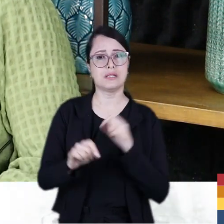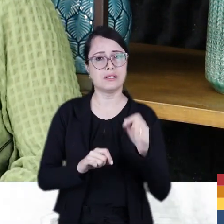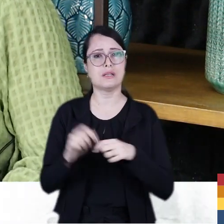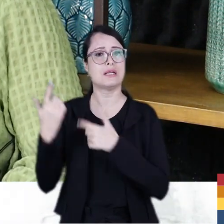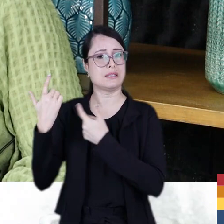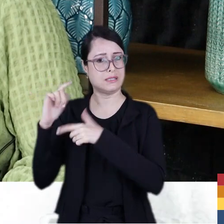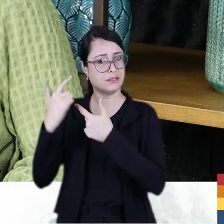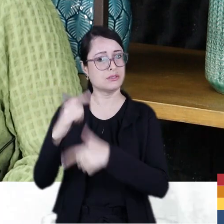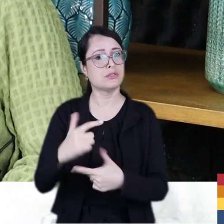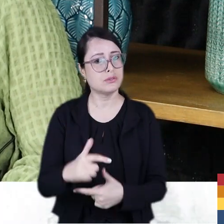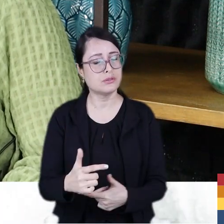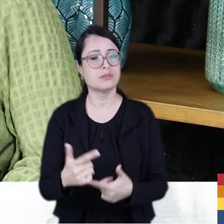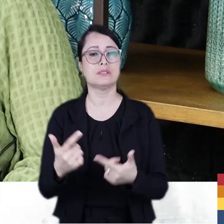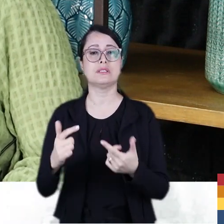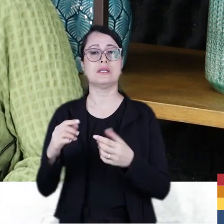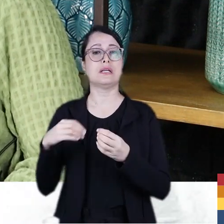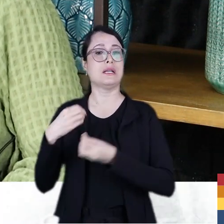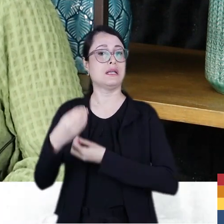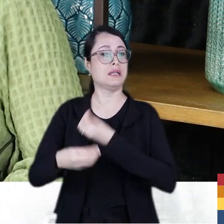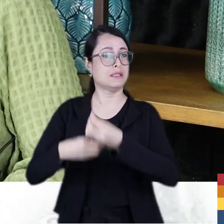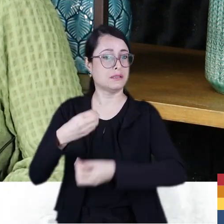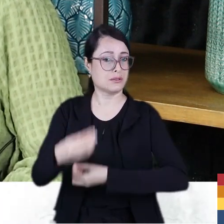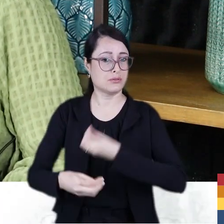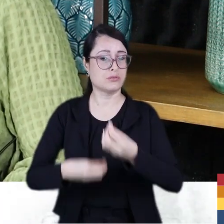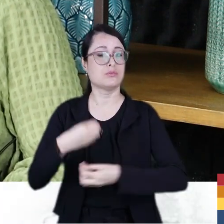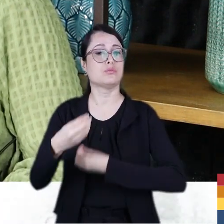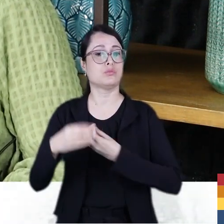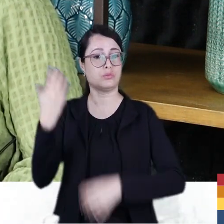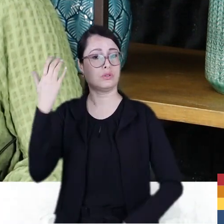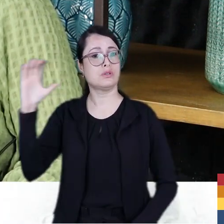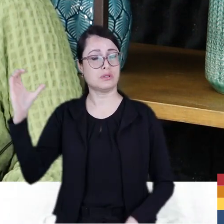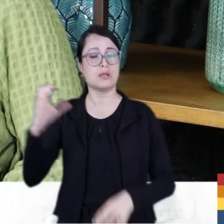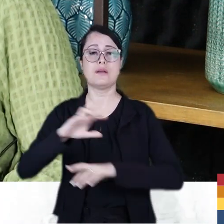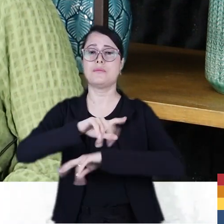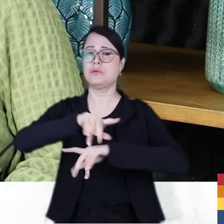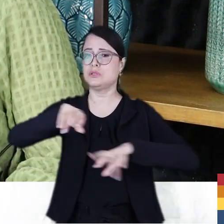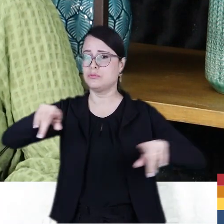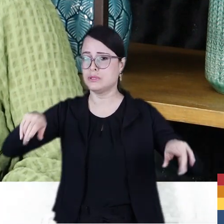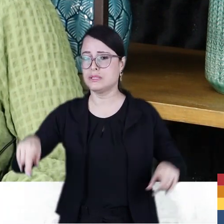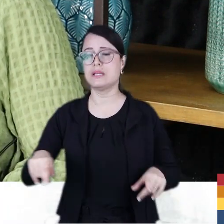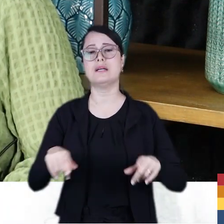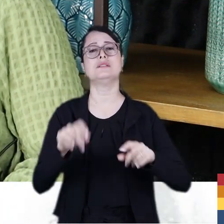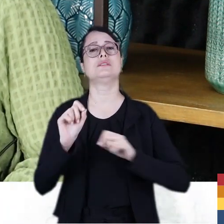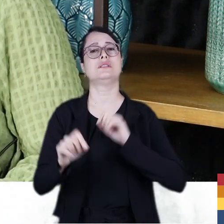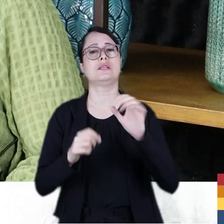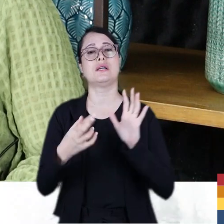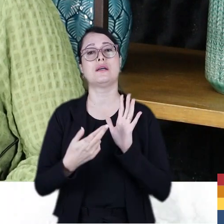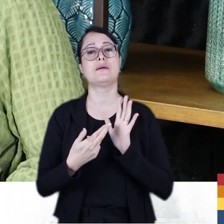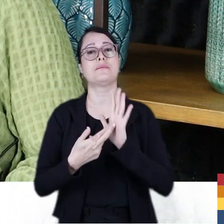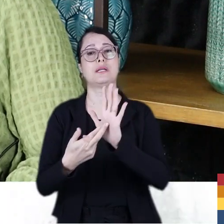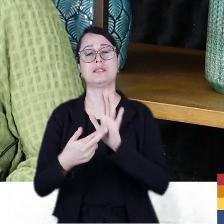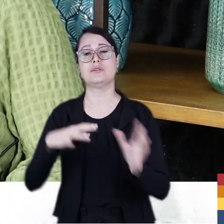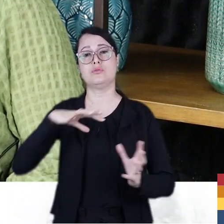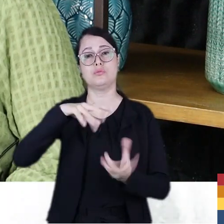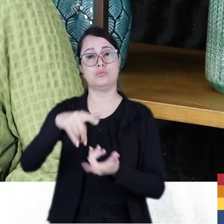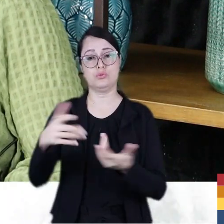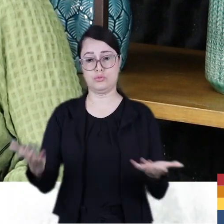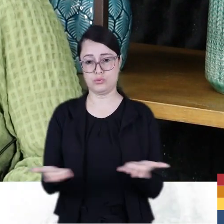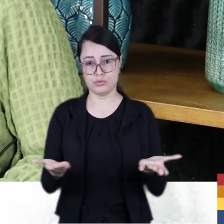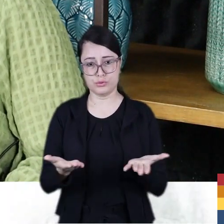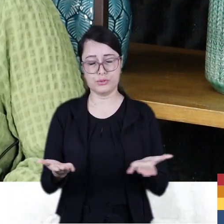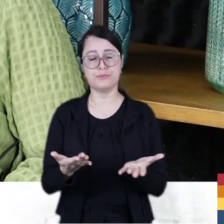então a gente tem aí os componentes naturais, né, mas isso não é limita em relação ao trabalho interdisciplinar com os